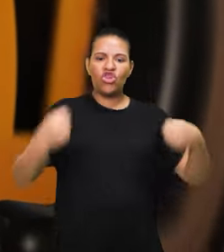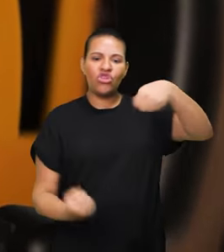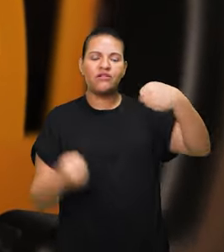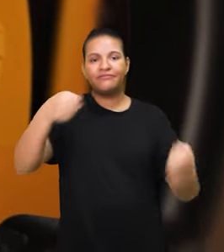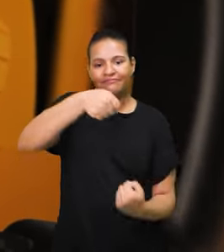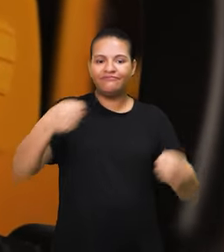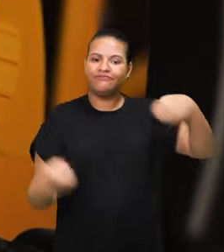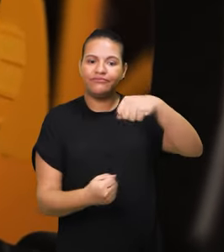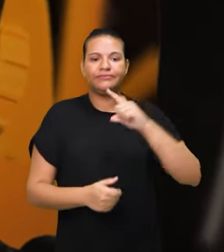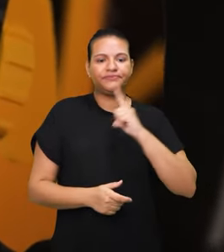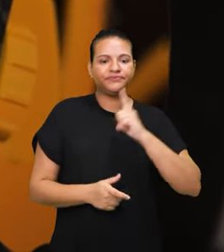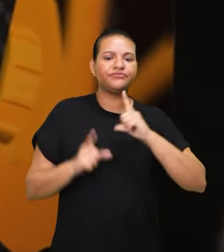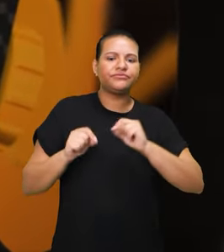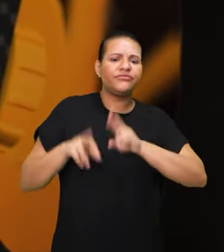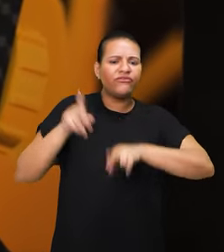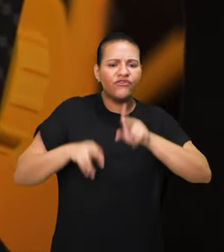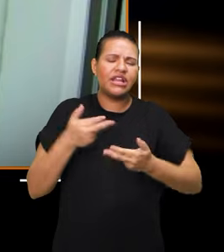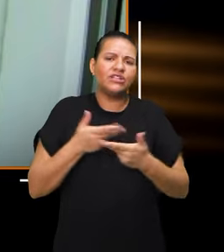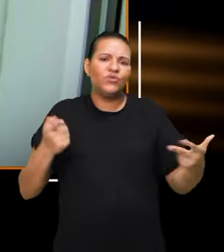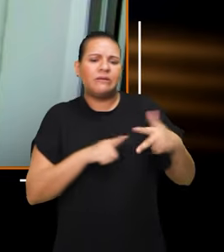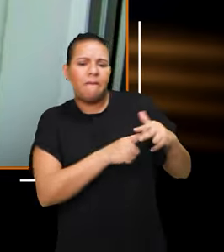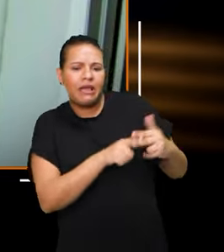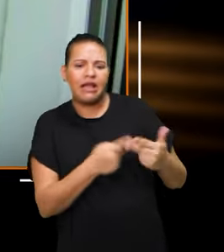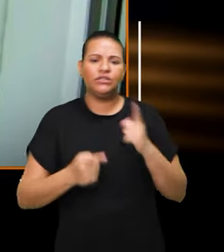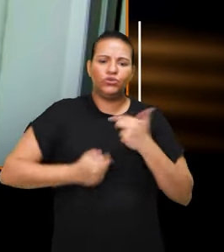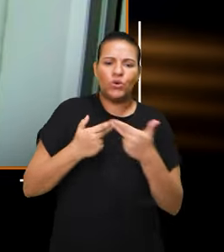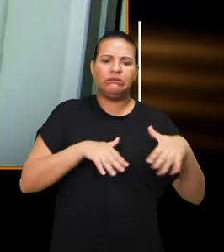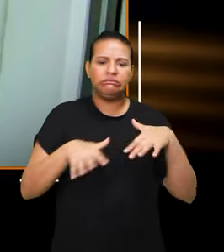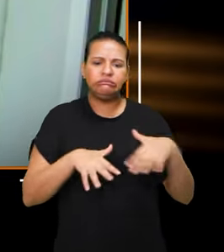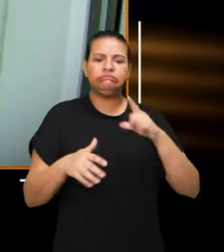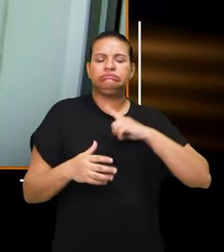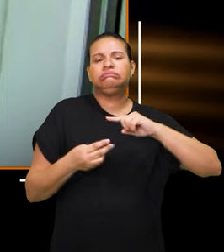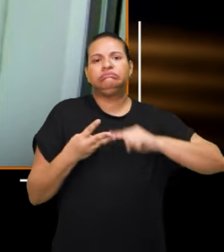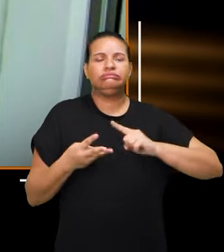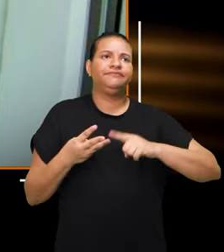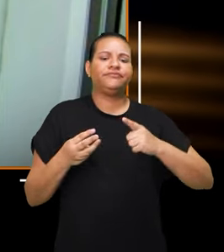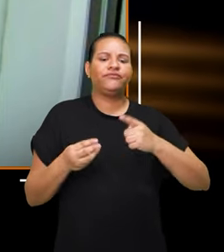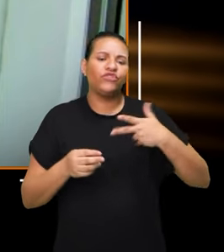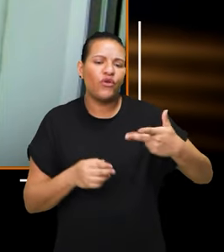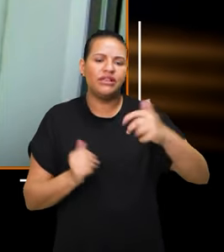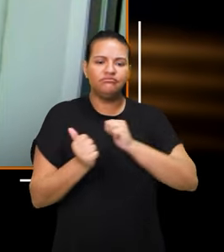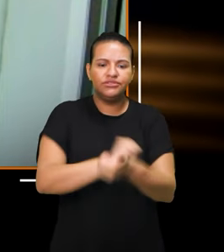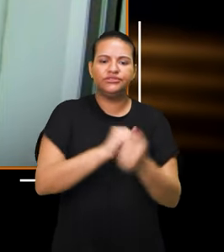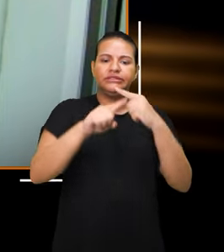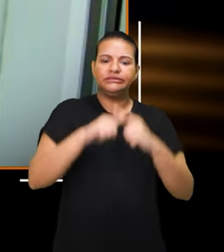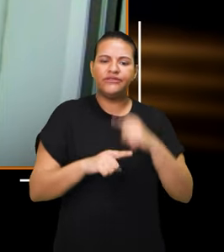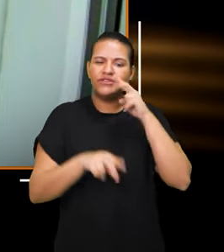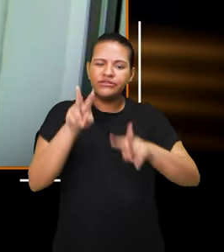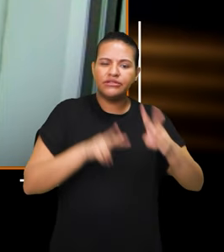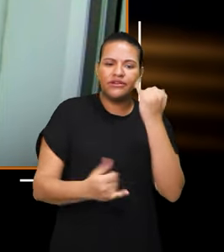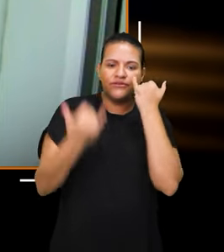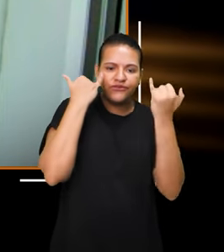completo para este volante existem cerca de seis ou sete páginas diferentes incluindo uma página de mecânicos uma página de qualificação uma página de